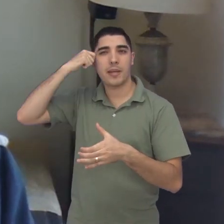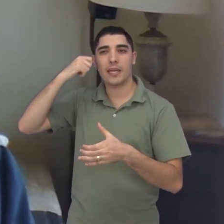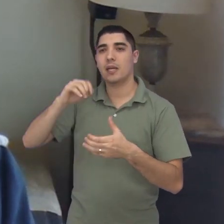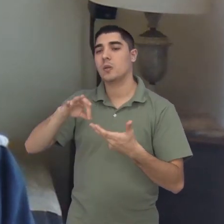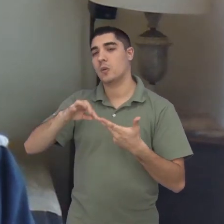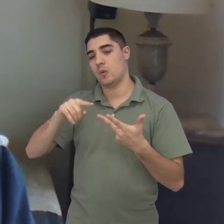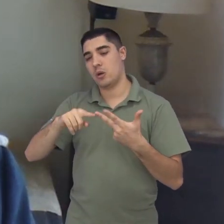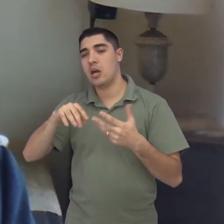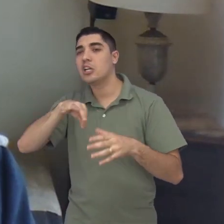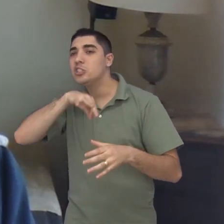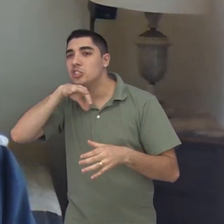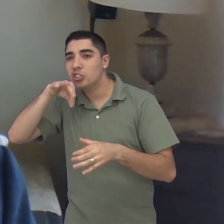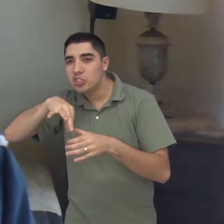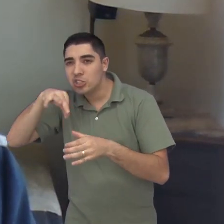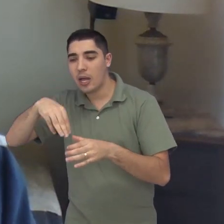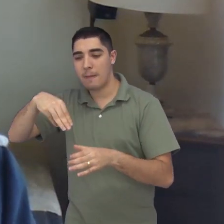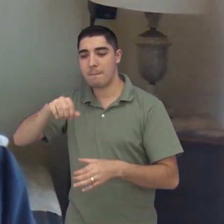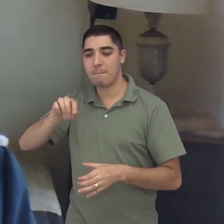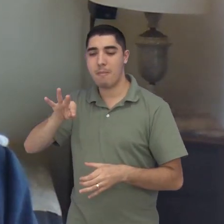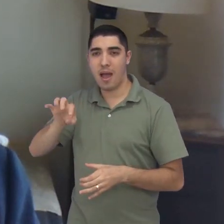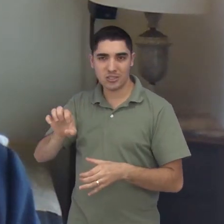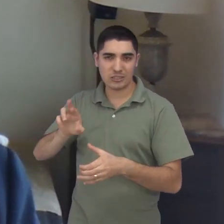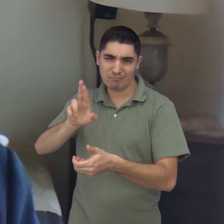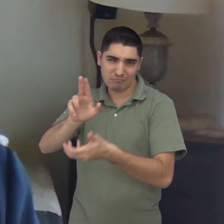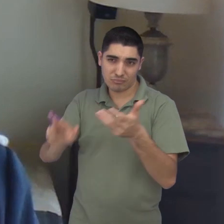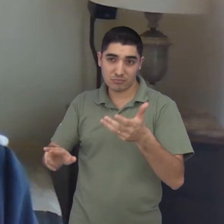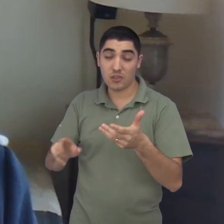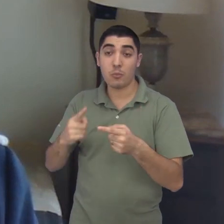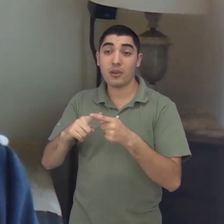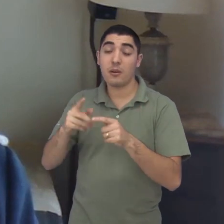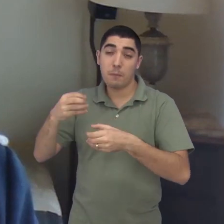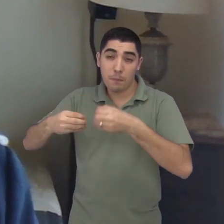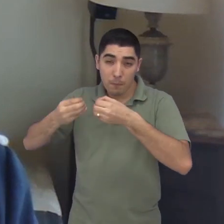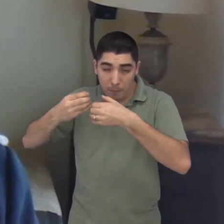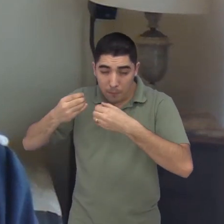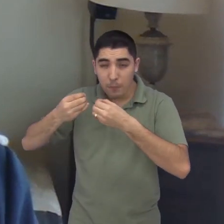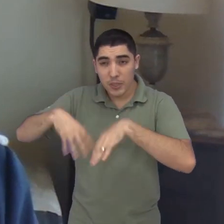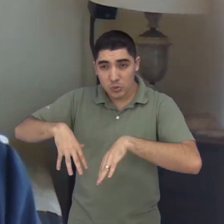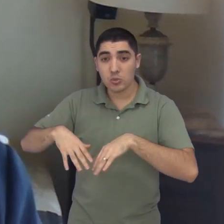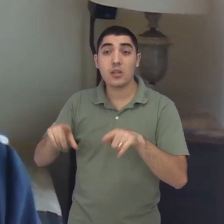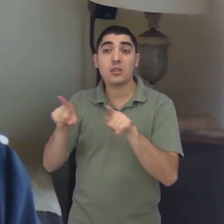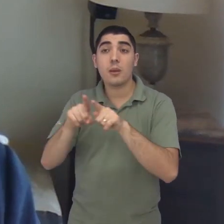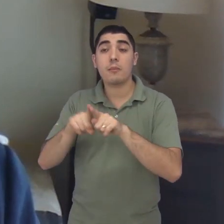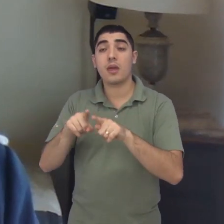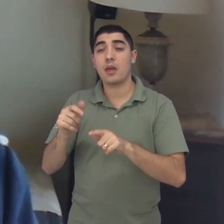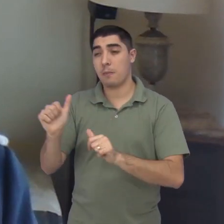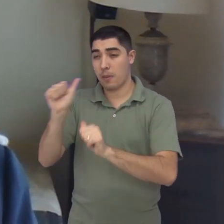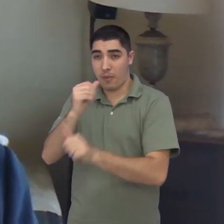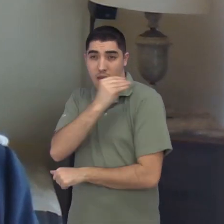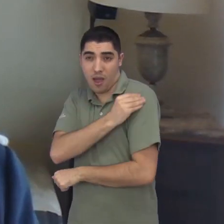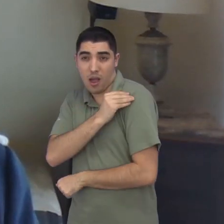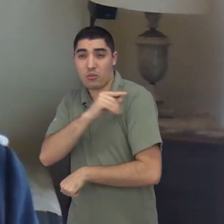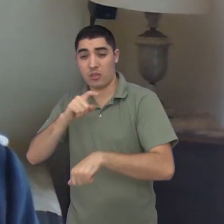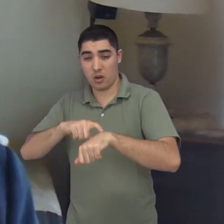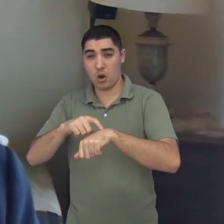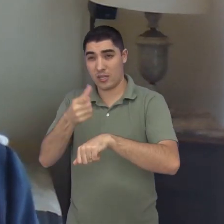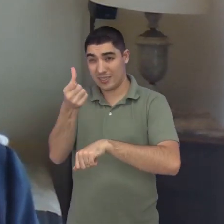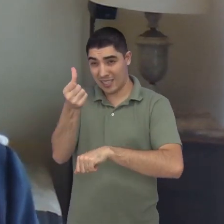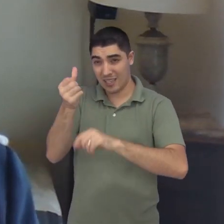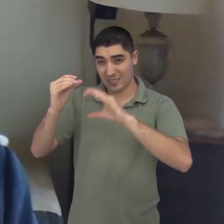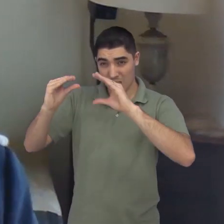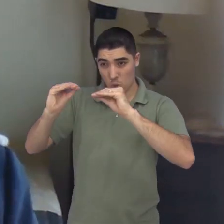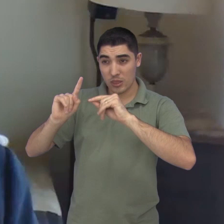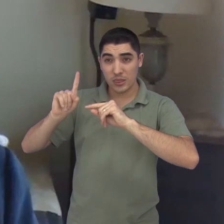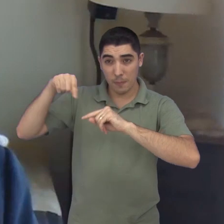mate, tudo que possa estimular o seu sistema nervoso, né? Não tome bebidas alcoólicas após as 6 horas da tarde, porque isso também